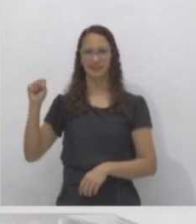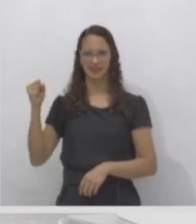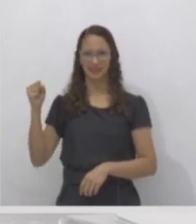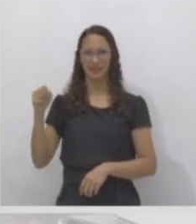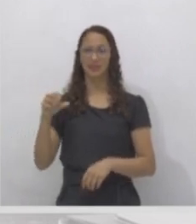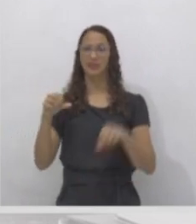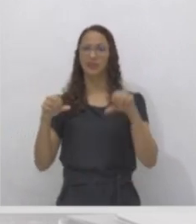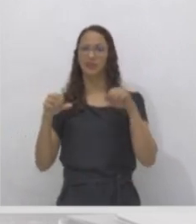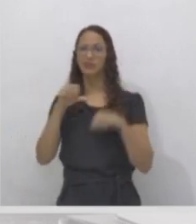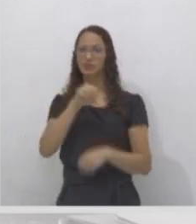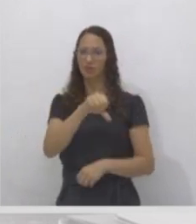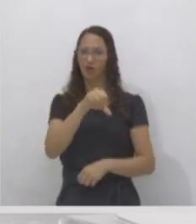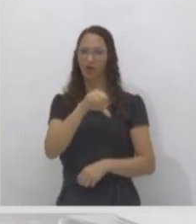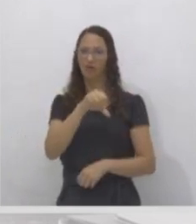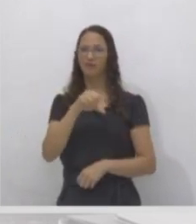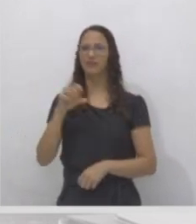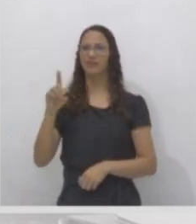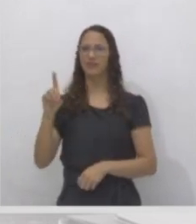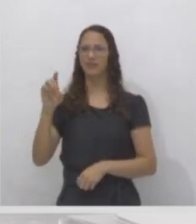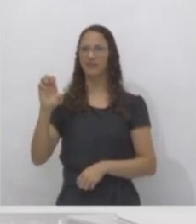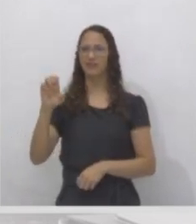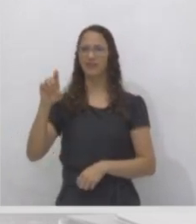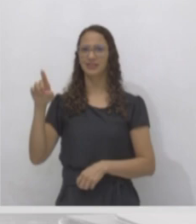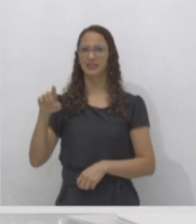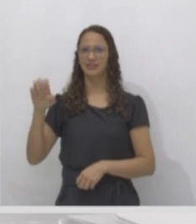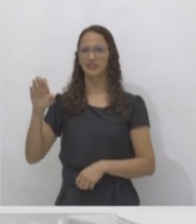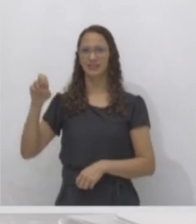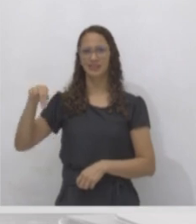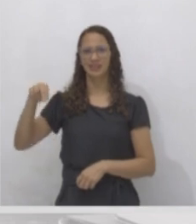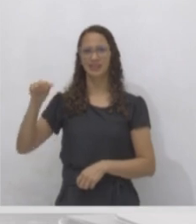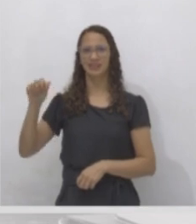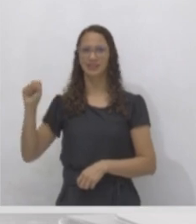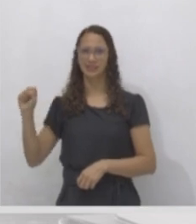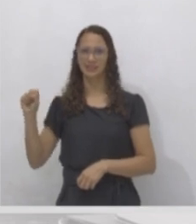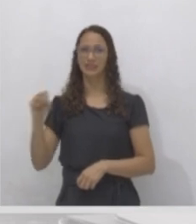bastante dificuldade no momento de fazer essa